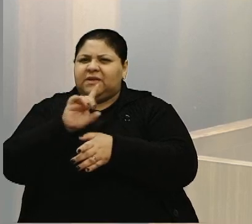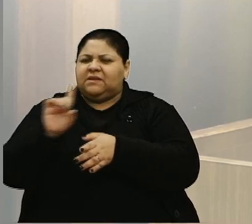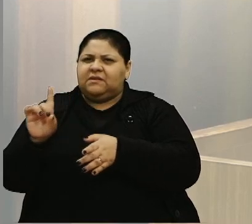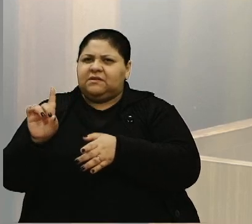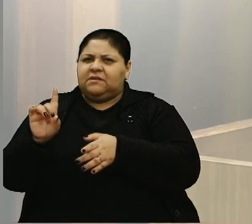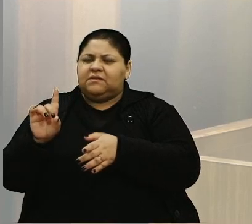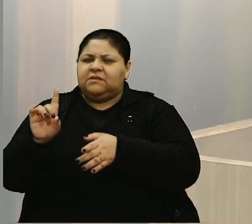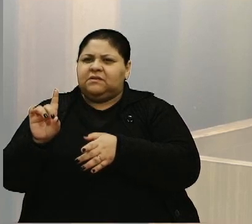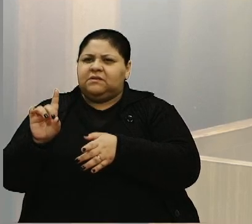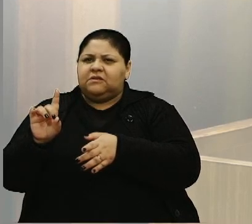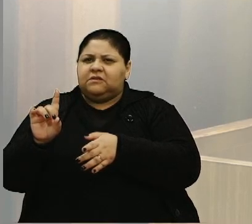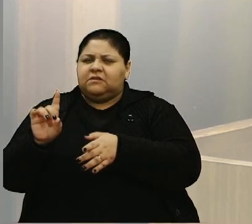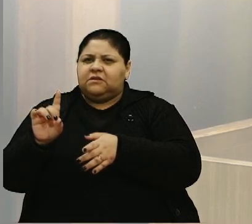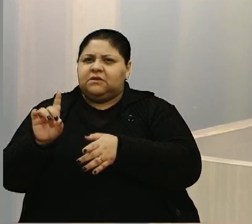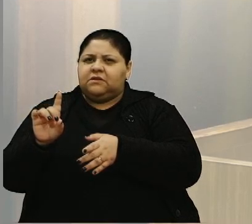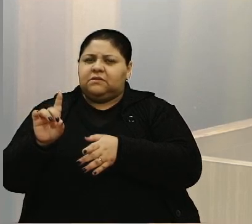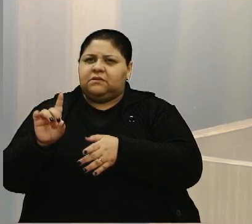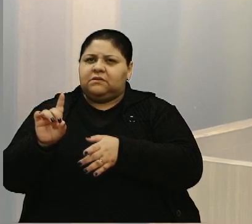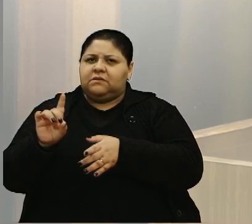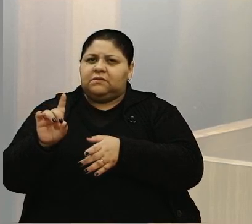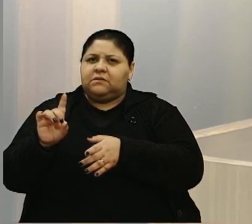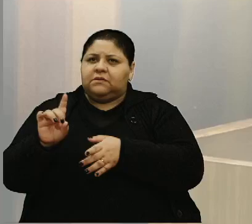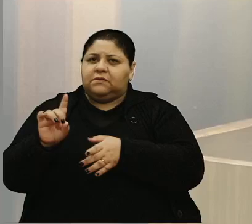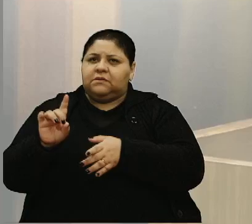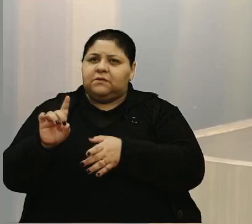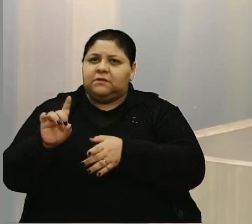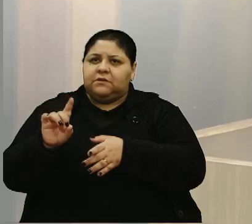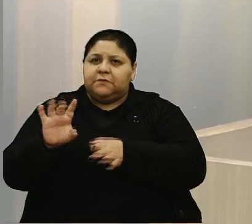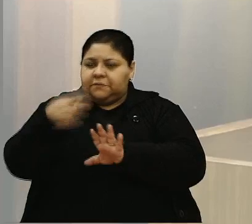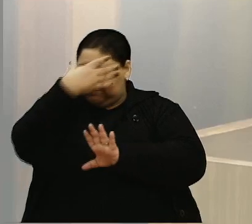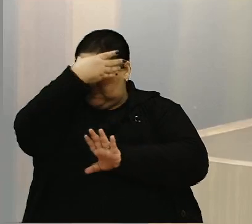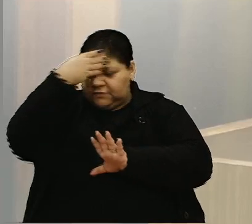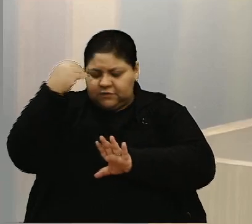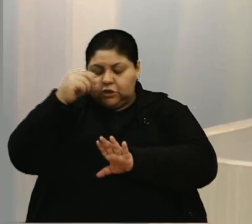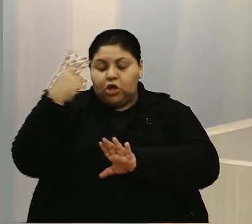Estrada do Imigrante e... Agora esqueci, mas são